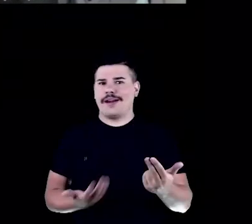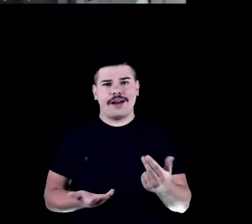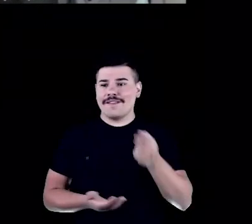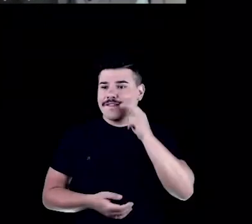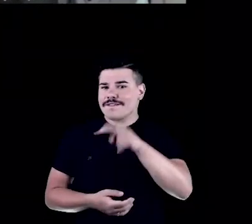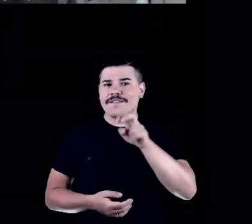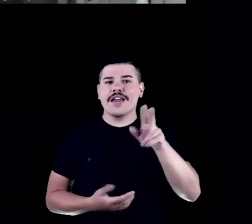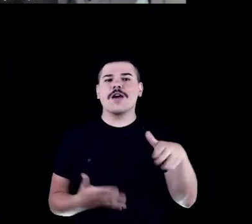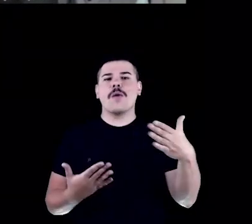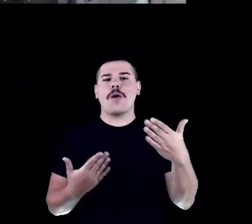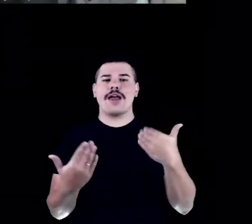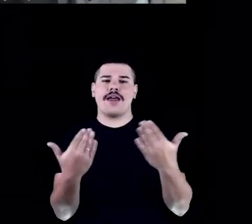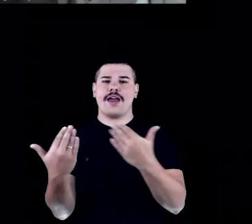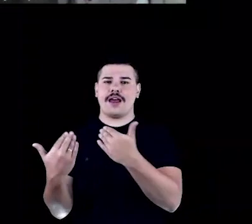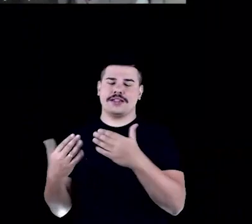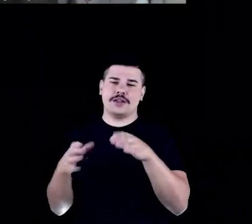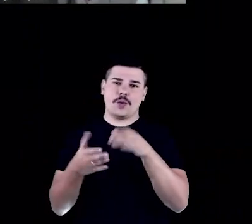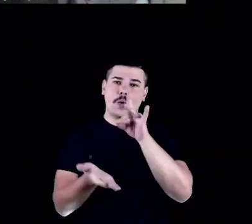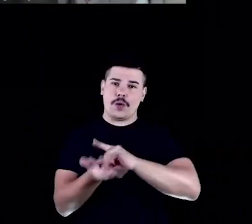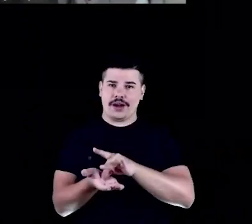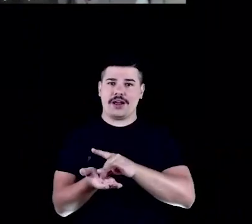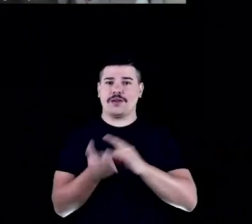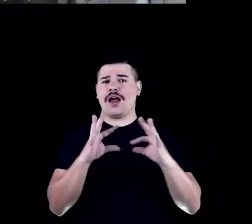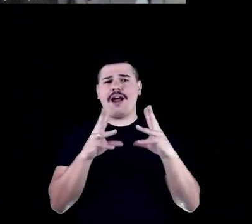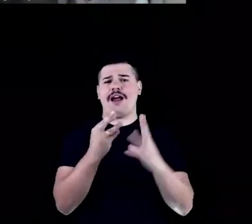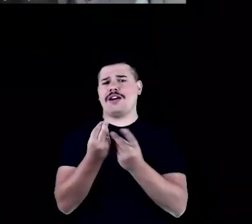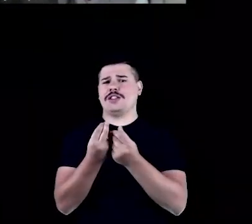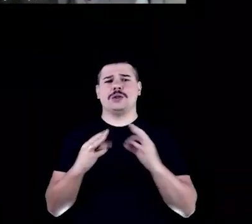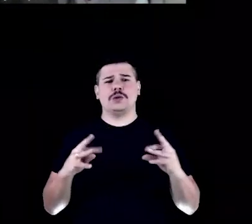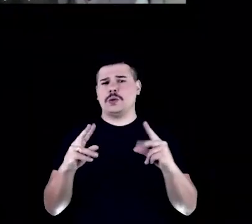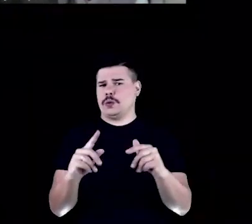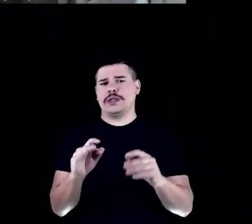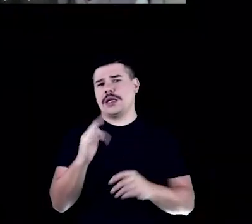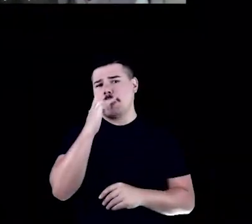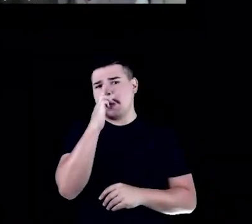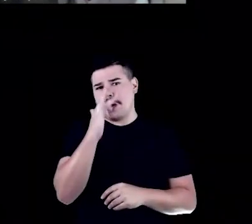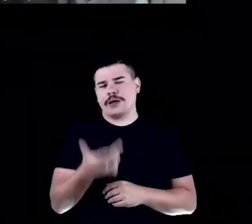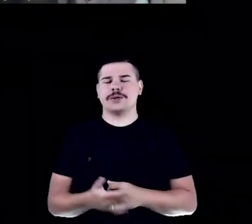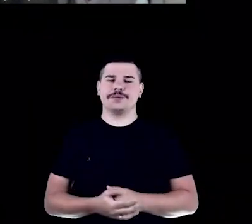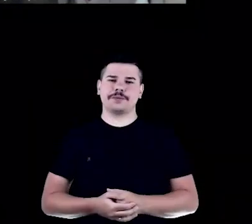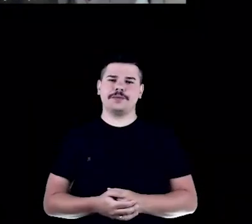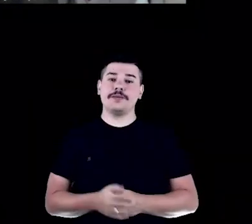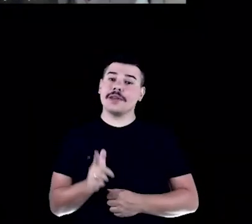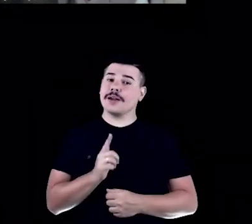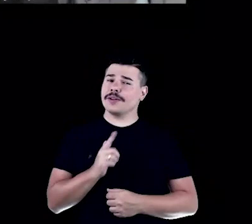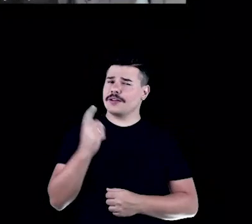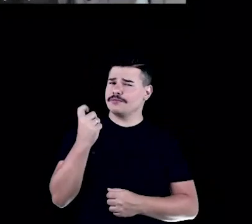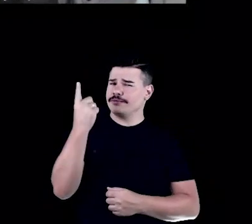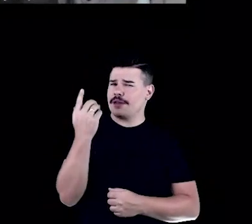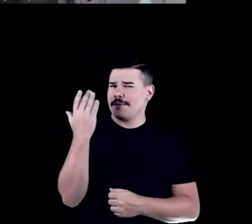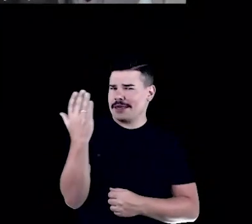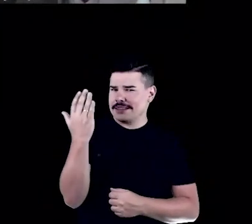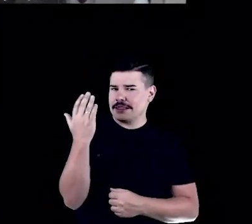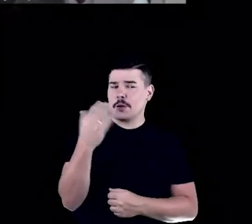mesmo, assim, ver relações da poesia concreta com todas as artes, eu acho. Uhum. Eu tenho uma impressão